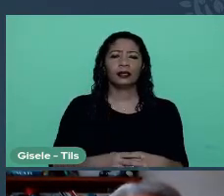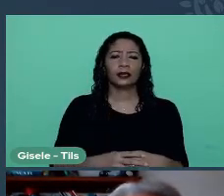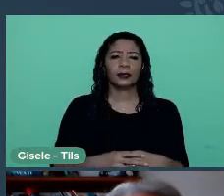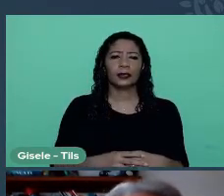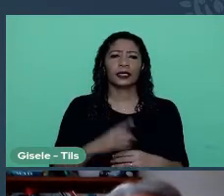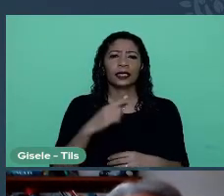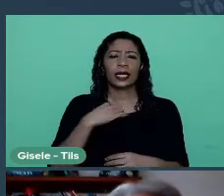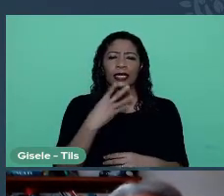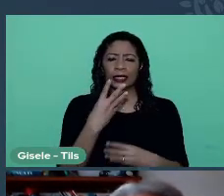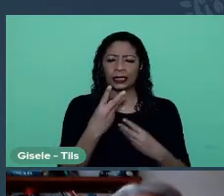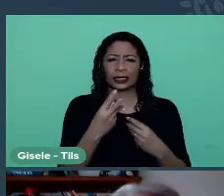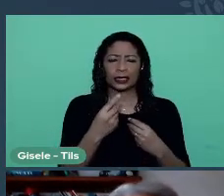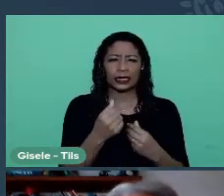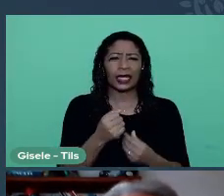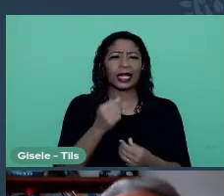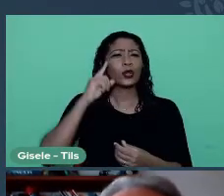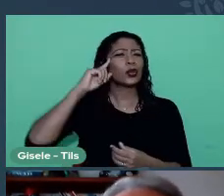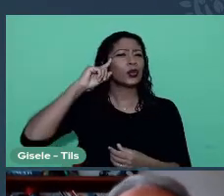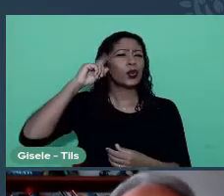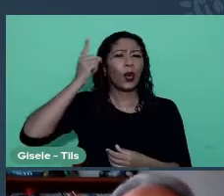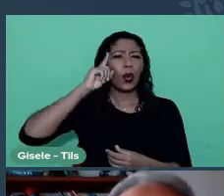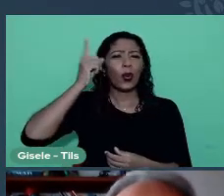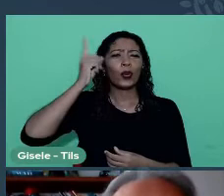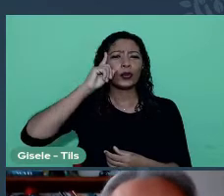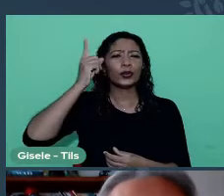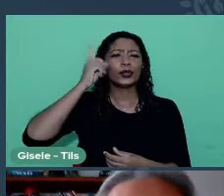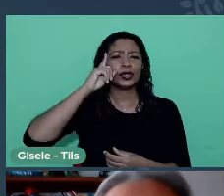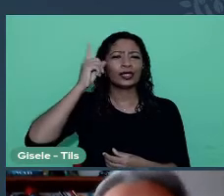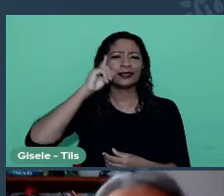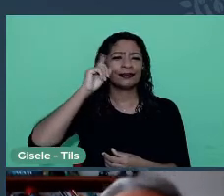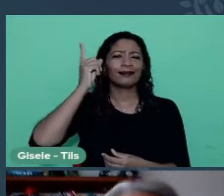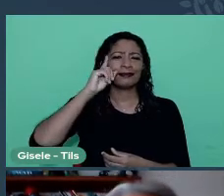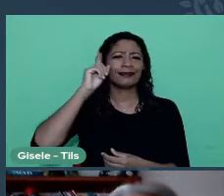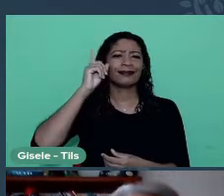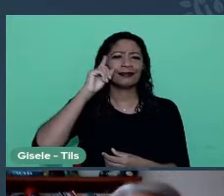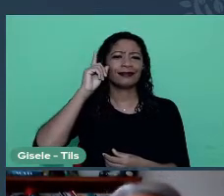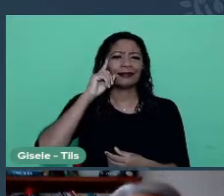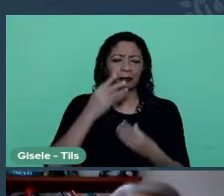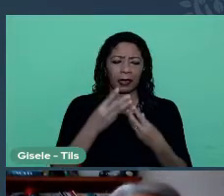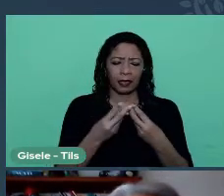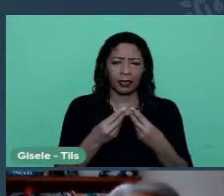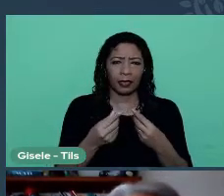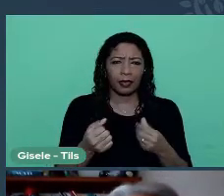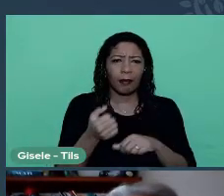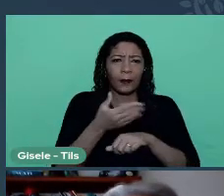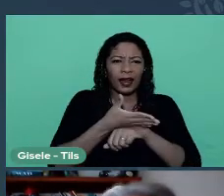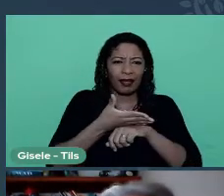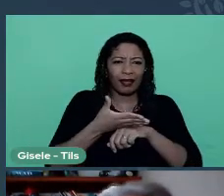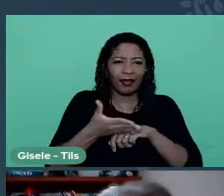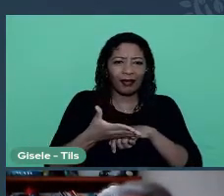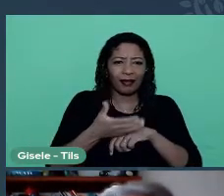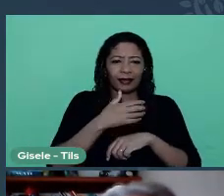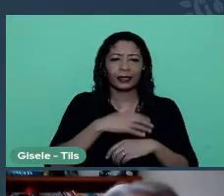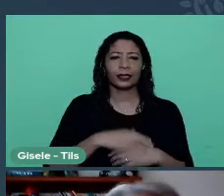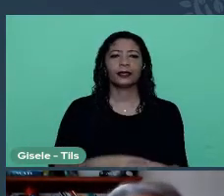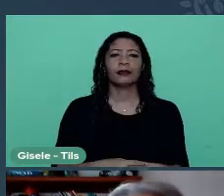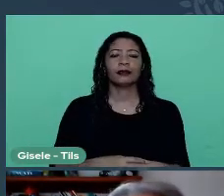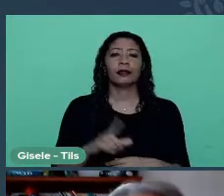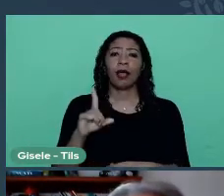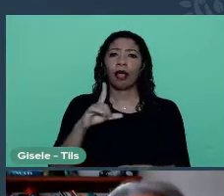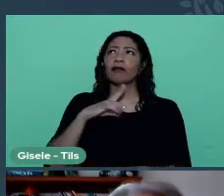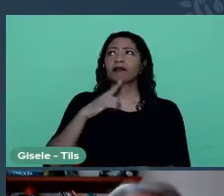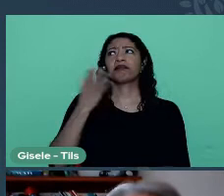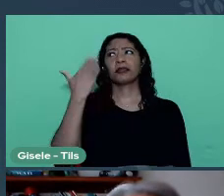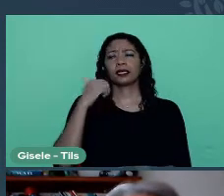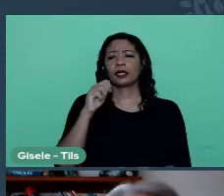mucoide diariamente, aquela expectoração mais transparente, esbranquiçada. Ela refere asma na infância